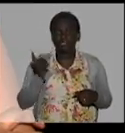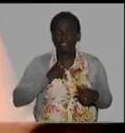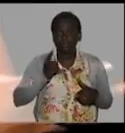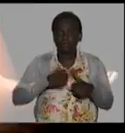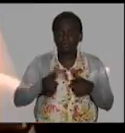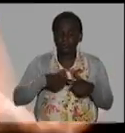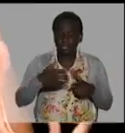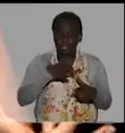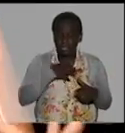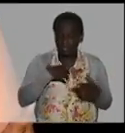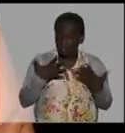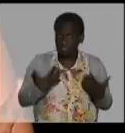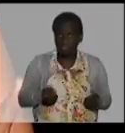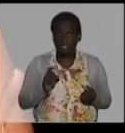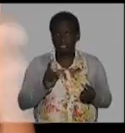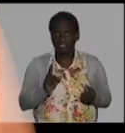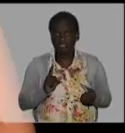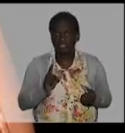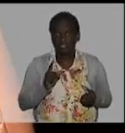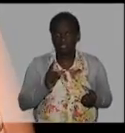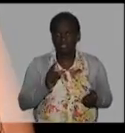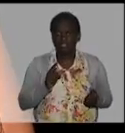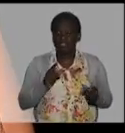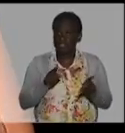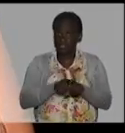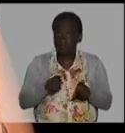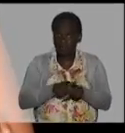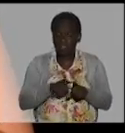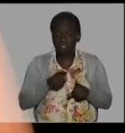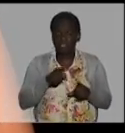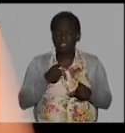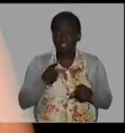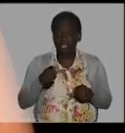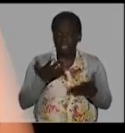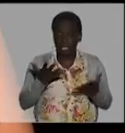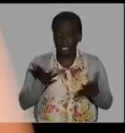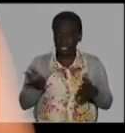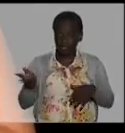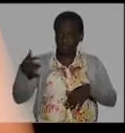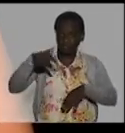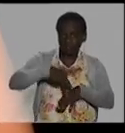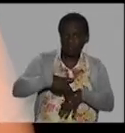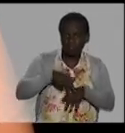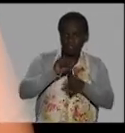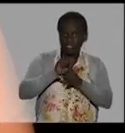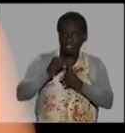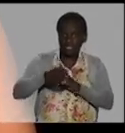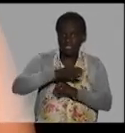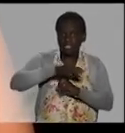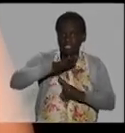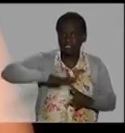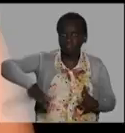ele tem um problema de aceitação, e ele, para se colocar na